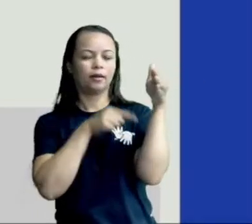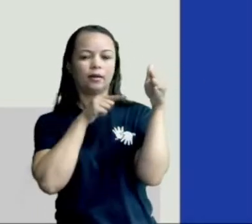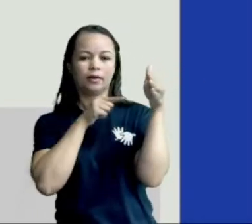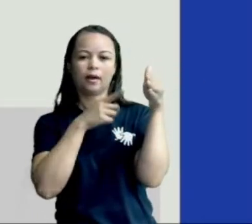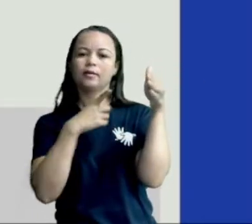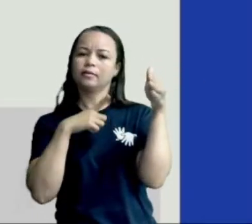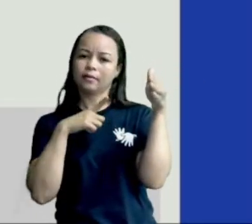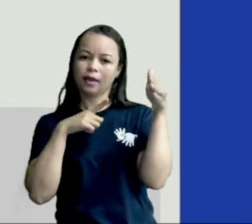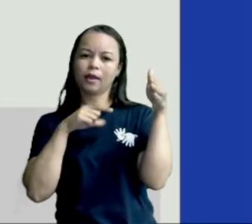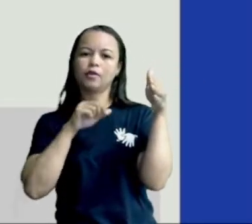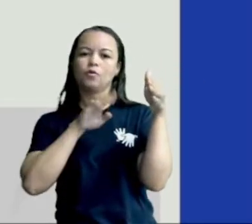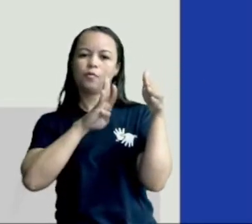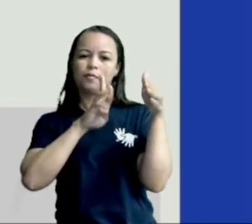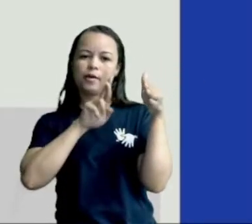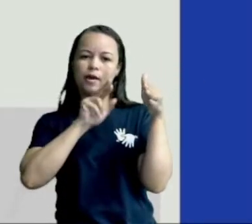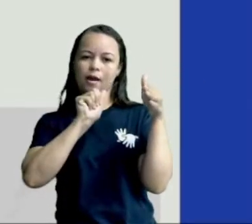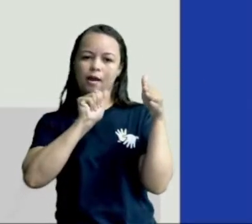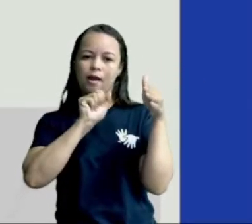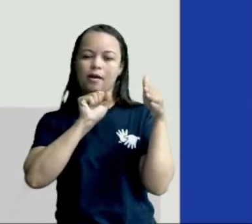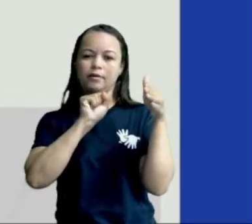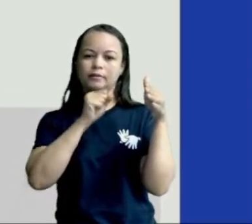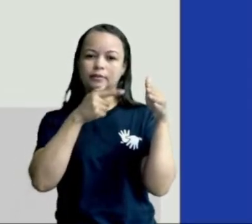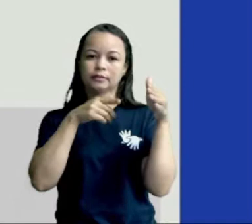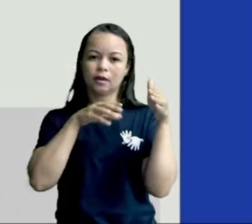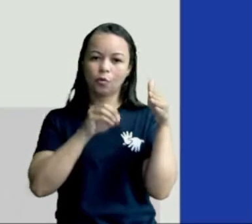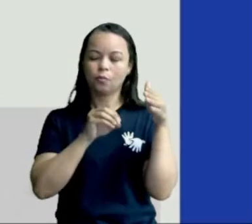brasão, certo?